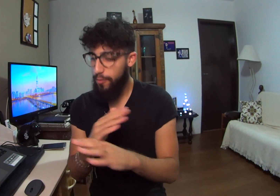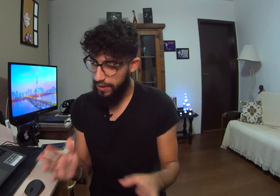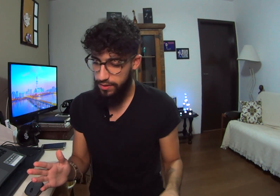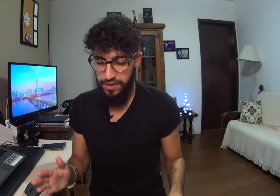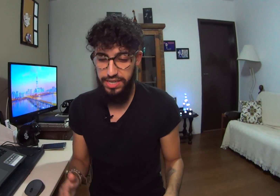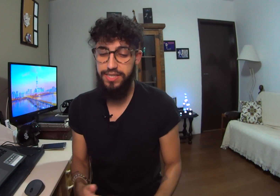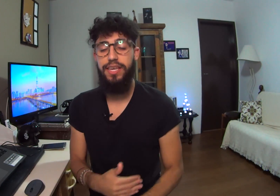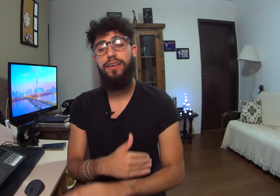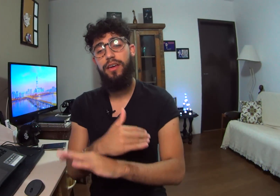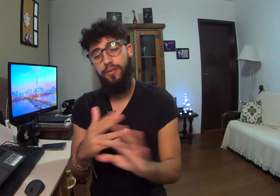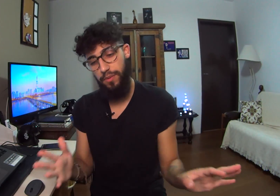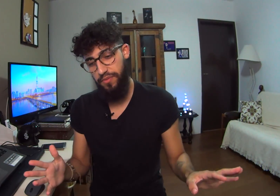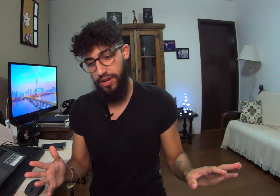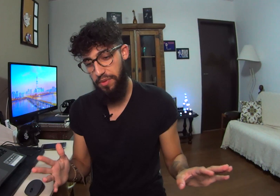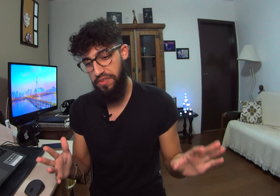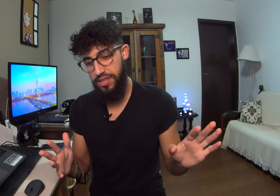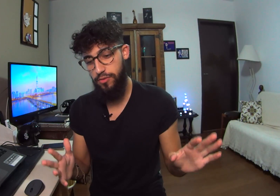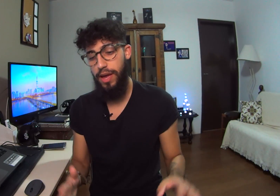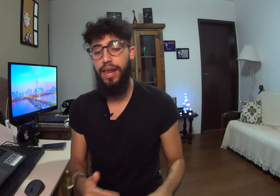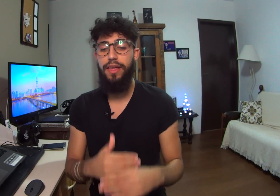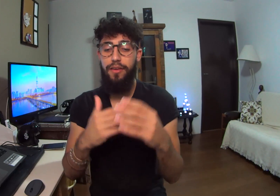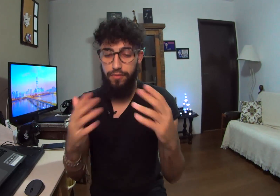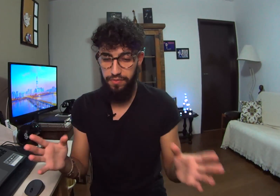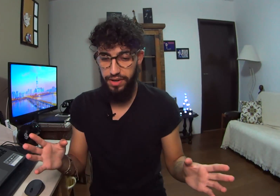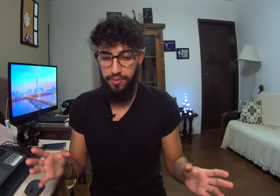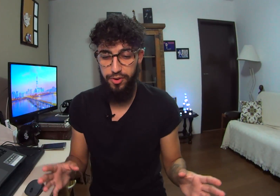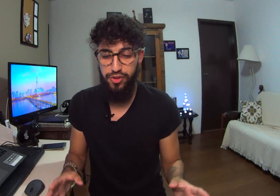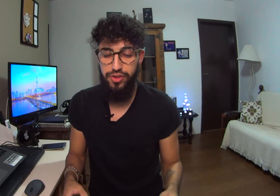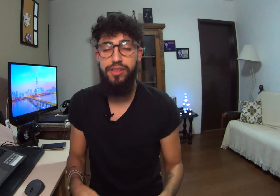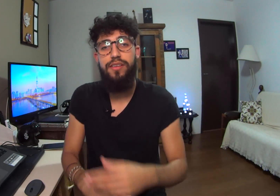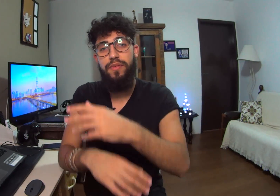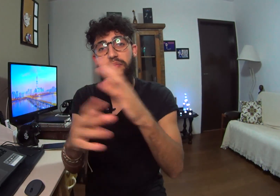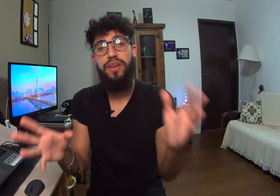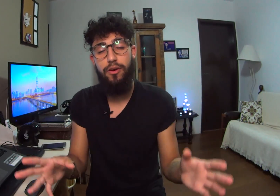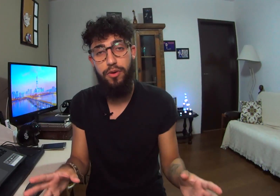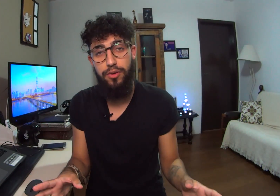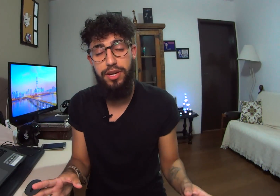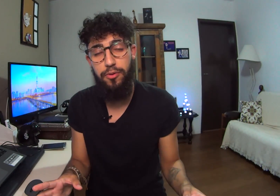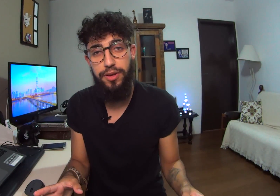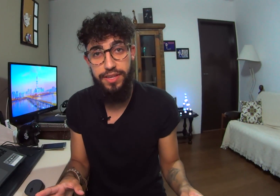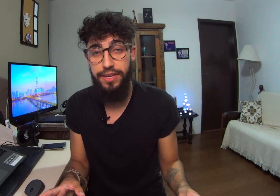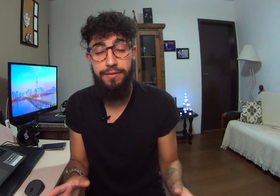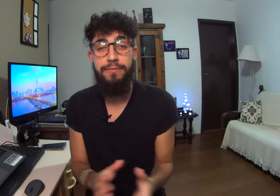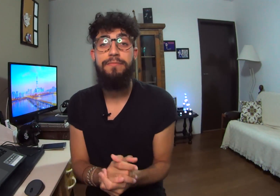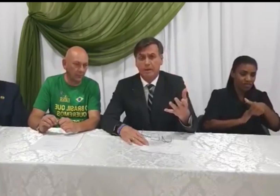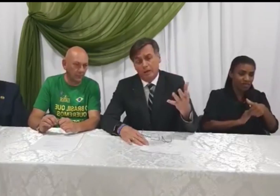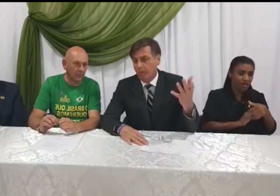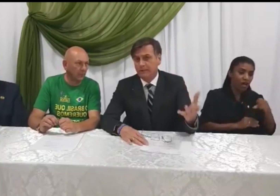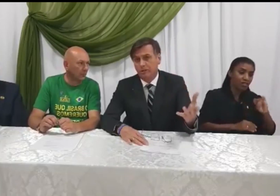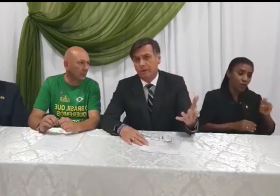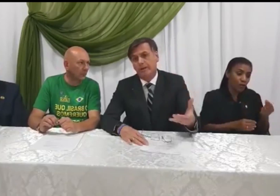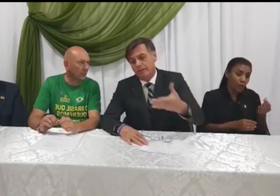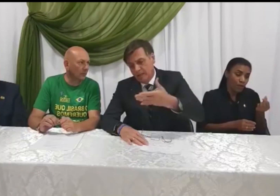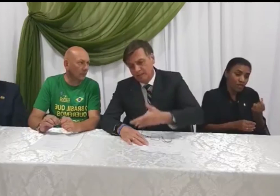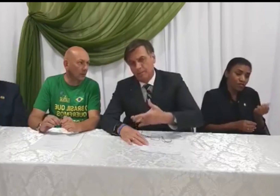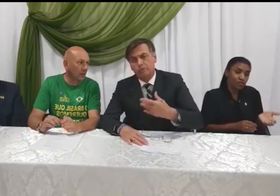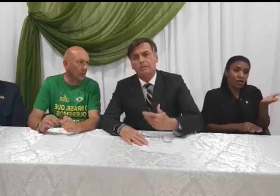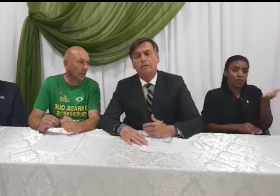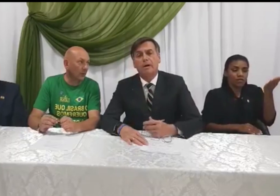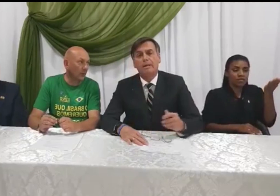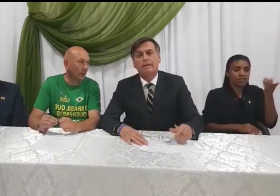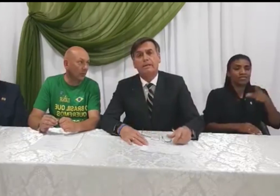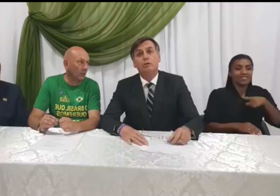quebrar, o país não vai crescer, vamos virar uma Venezuela, vamos virar uma Argentina, vamos virar qualquer outra coisa aí. E aumentando o preço,